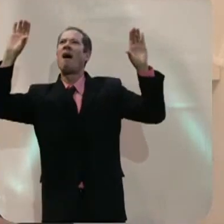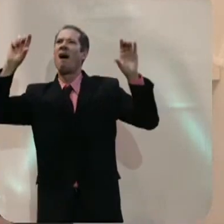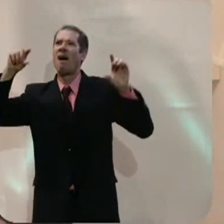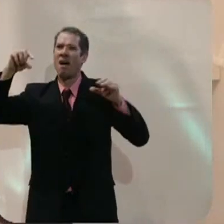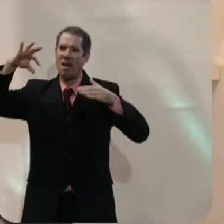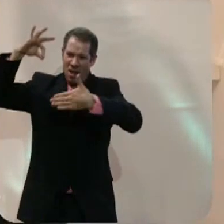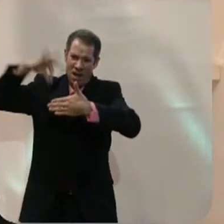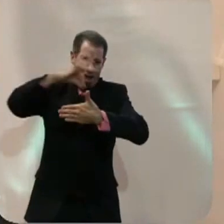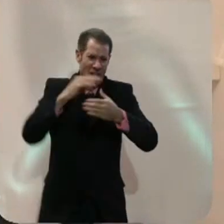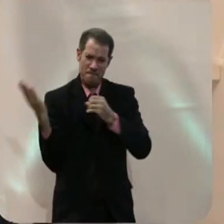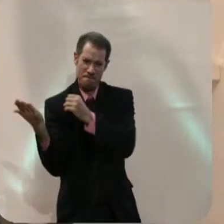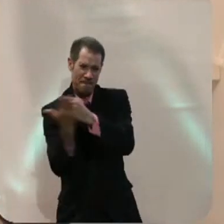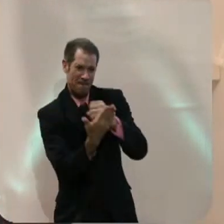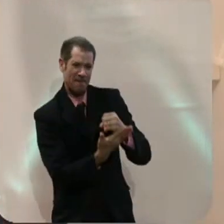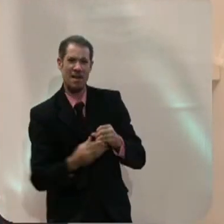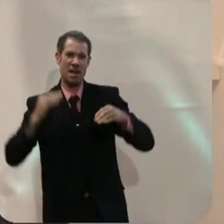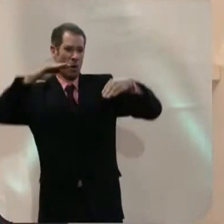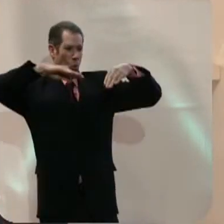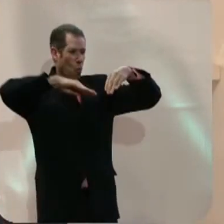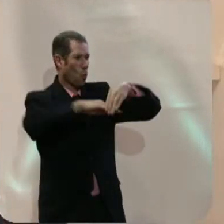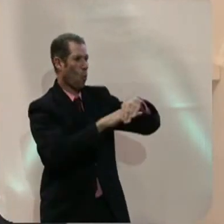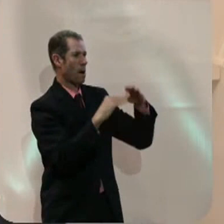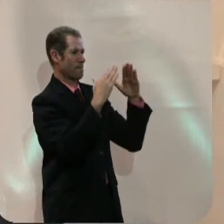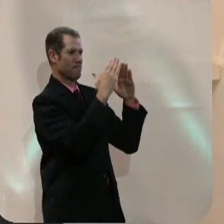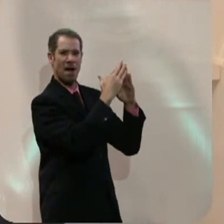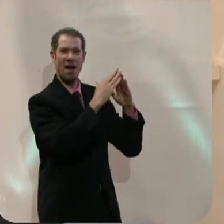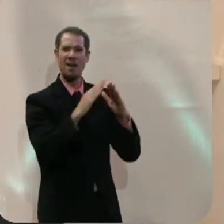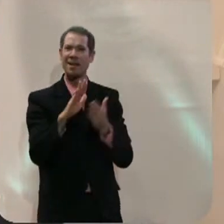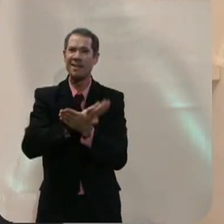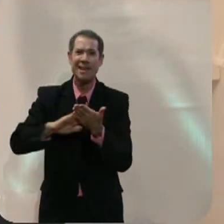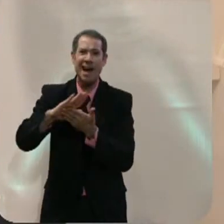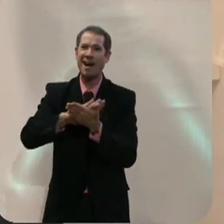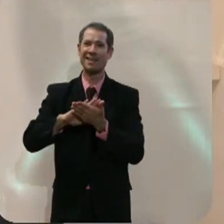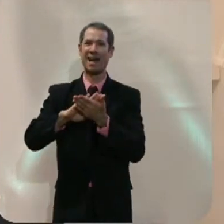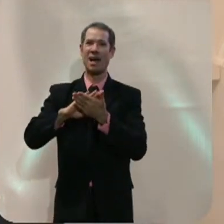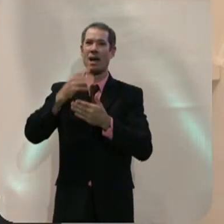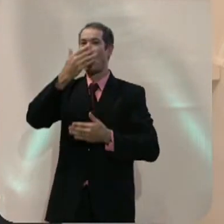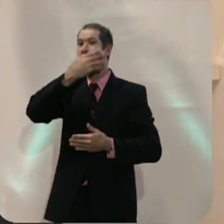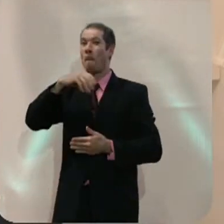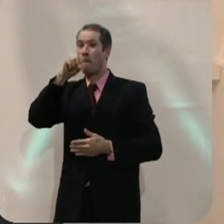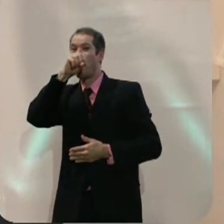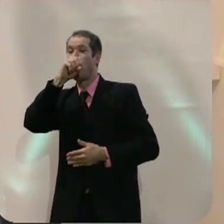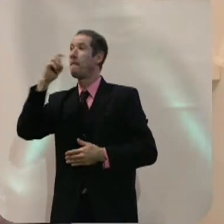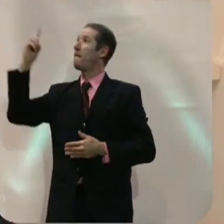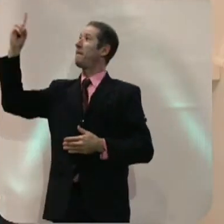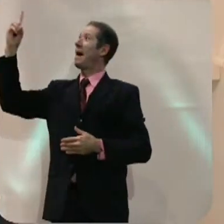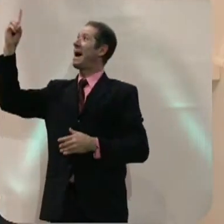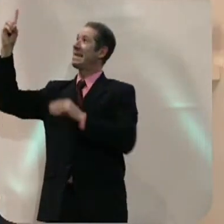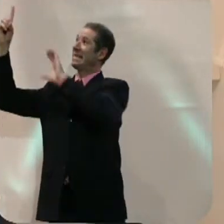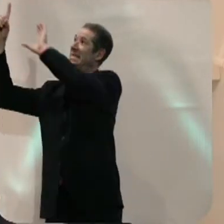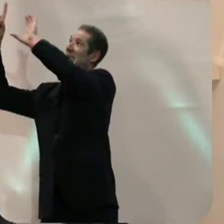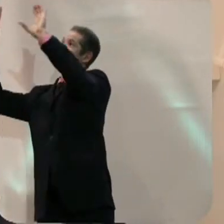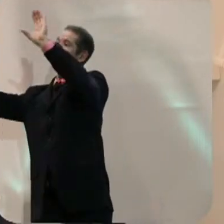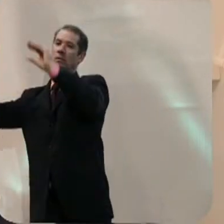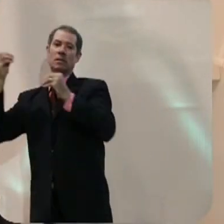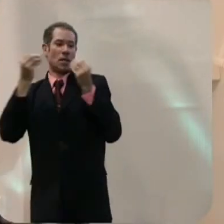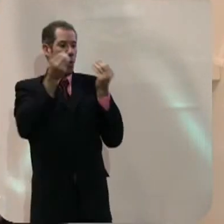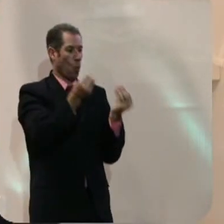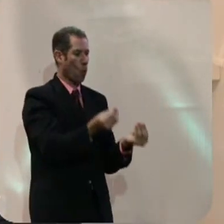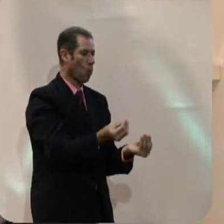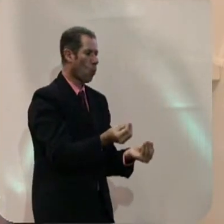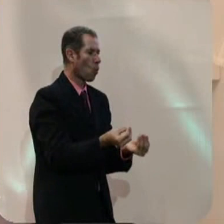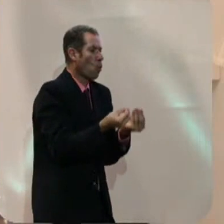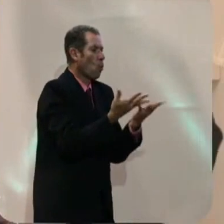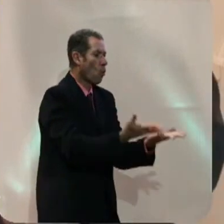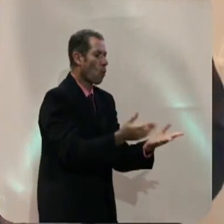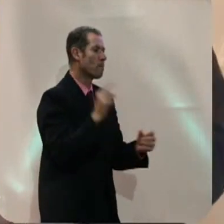não semeiam, não colhem, nem guardam comida em depósitos. No entanto, o Pai de vocês que está no céu dá de comer a eles. Será que